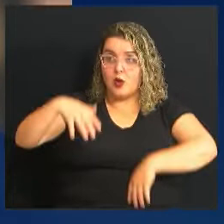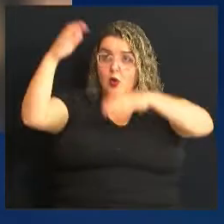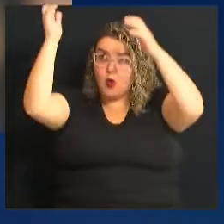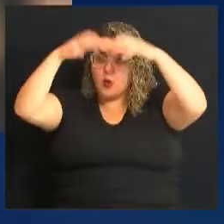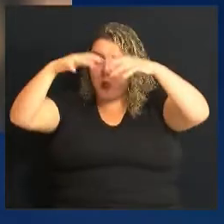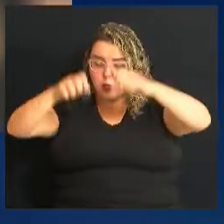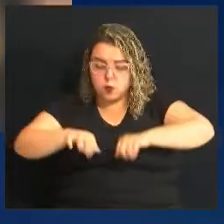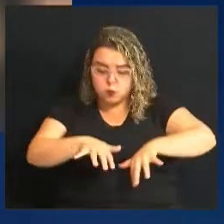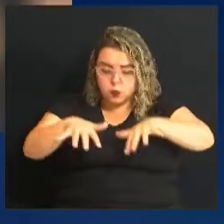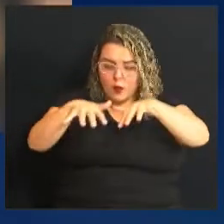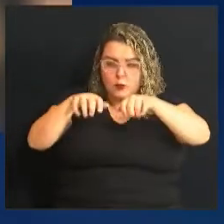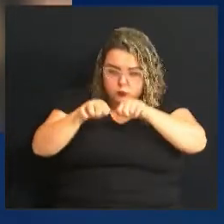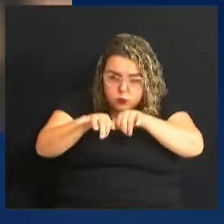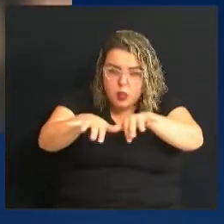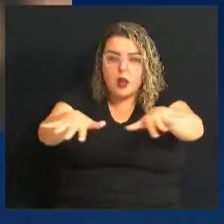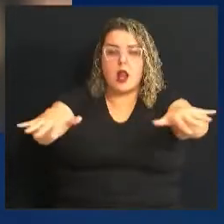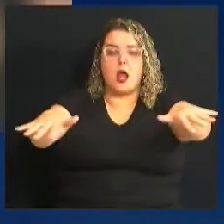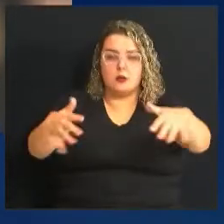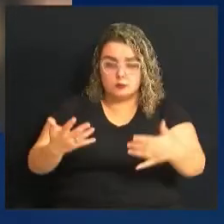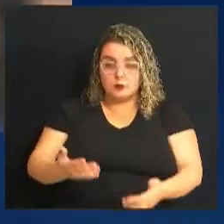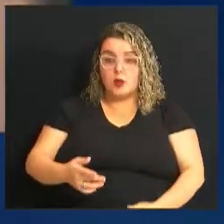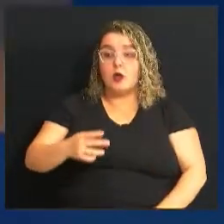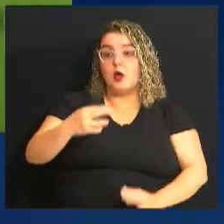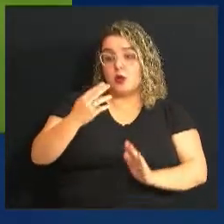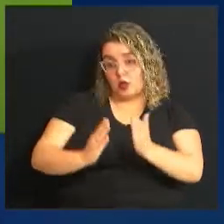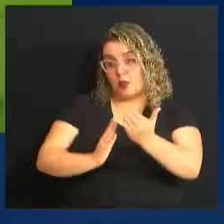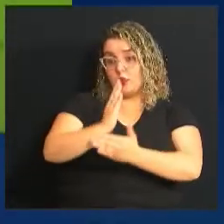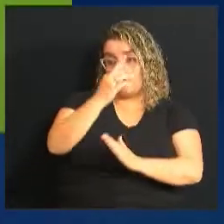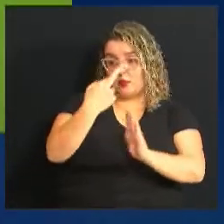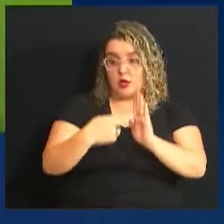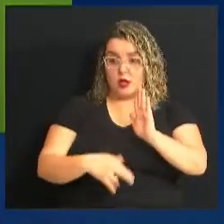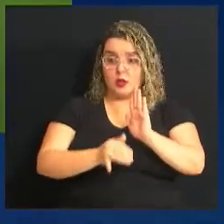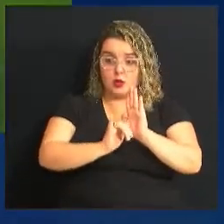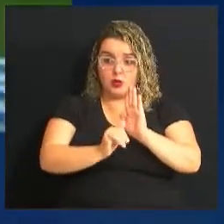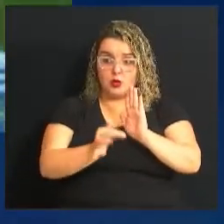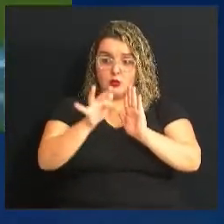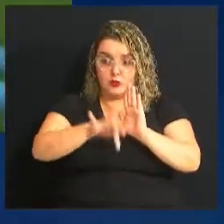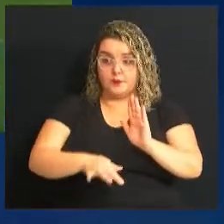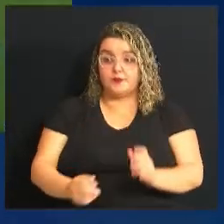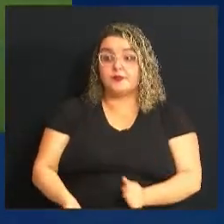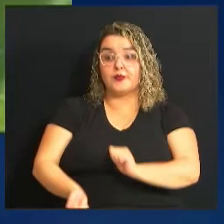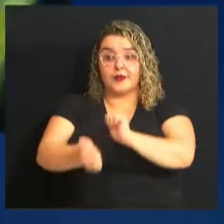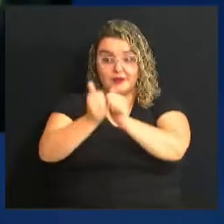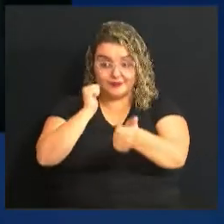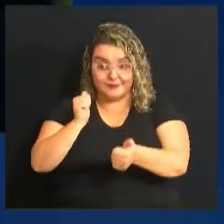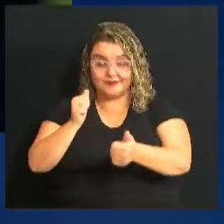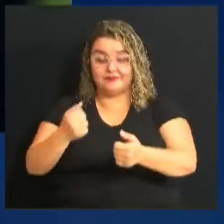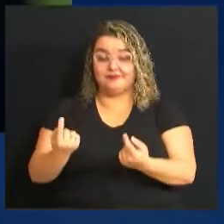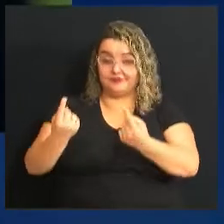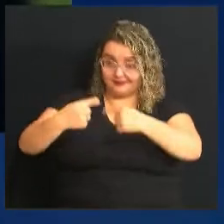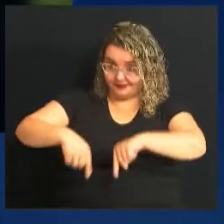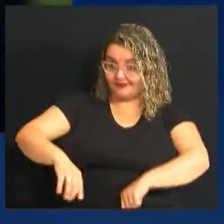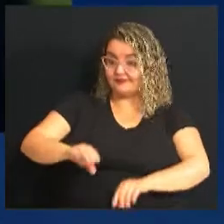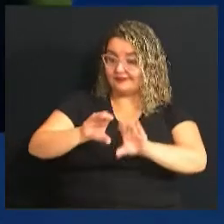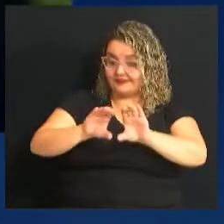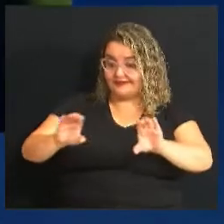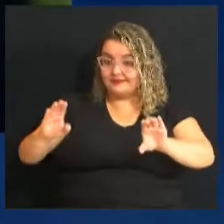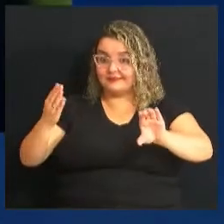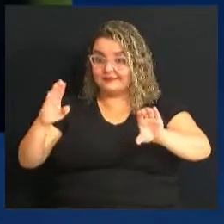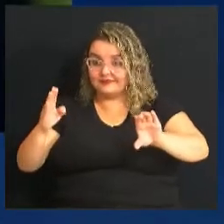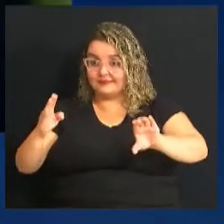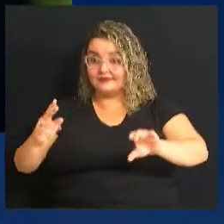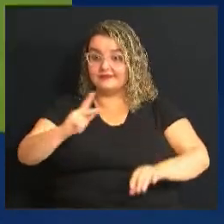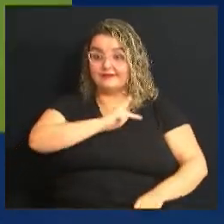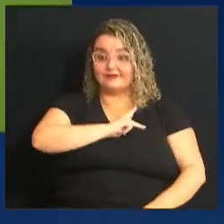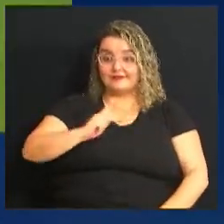e inundações, aprova o relatório final. E no esporte, no Campeonato Brasileiro da Série B, Ponte